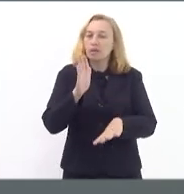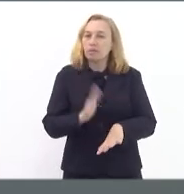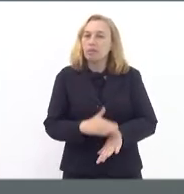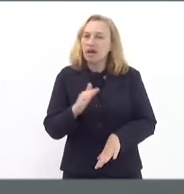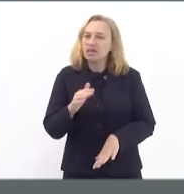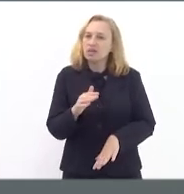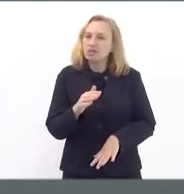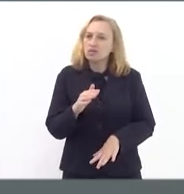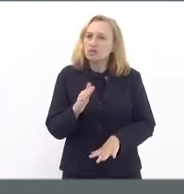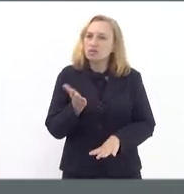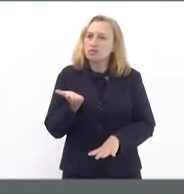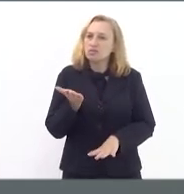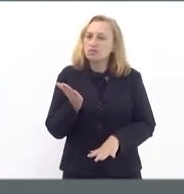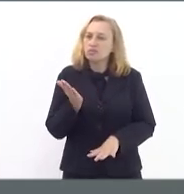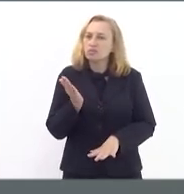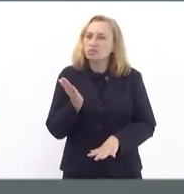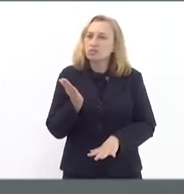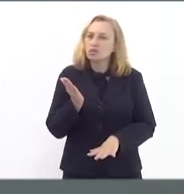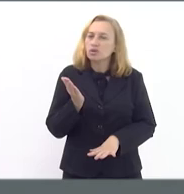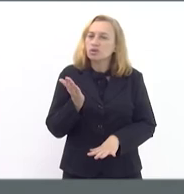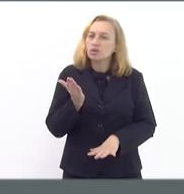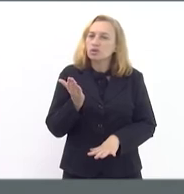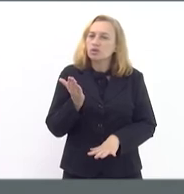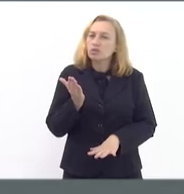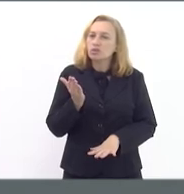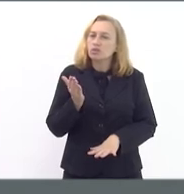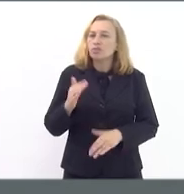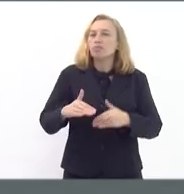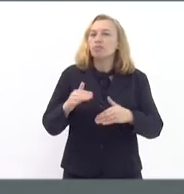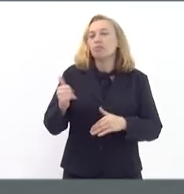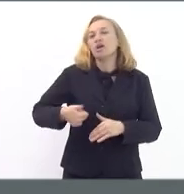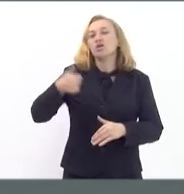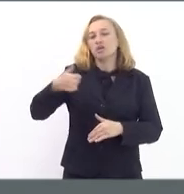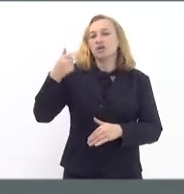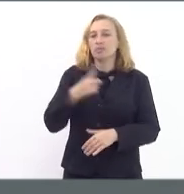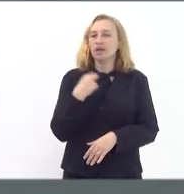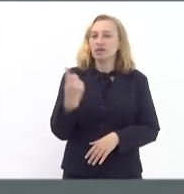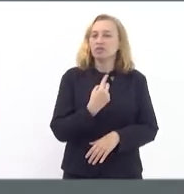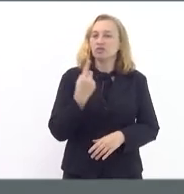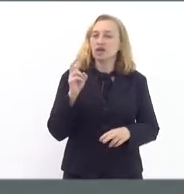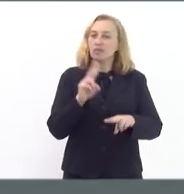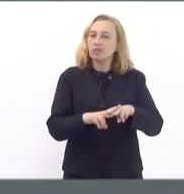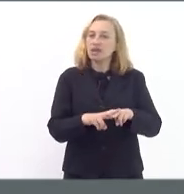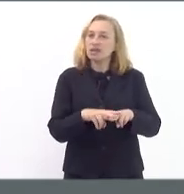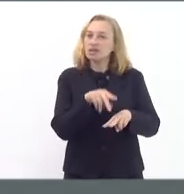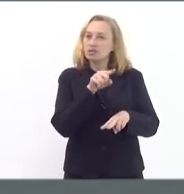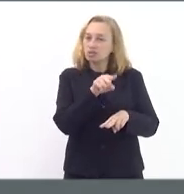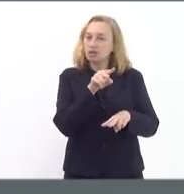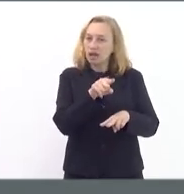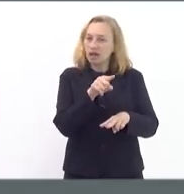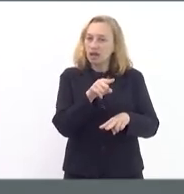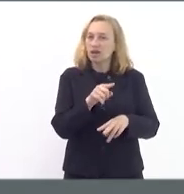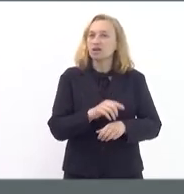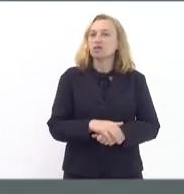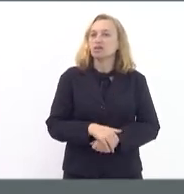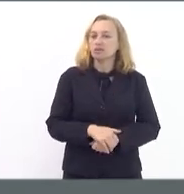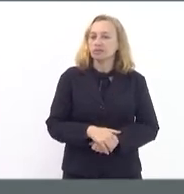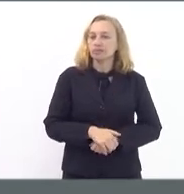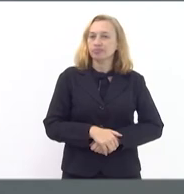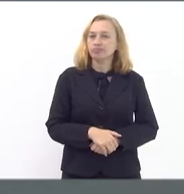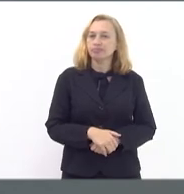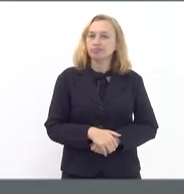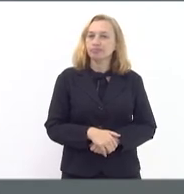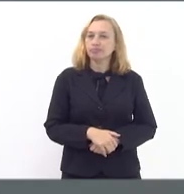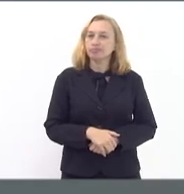mais uma é uma vantagem para nós ele ficar preso lá pelo menos osso dele ele Eles tomam eu